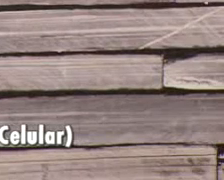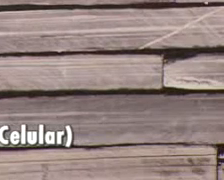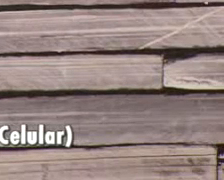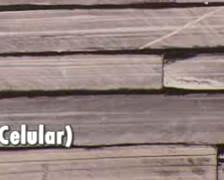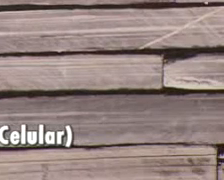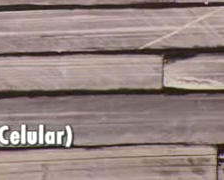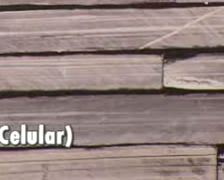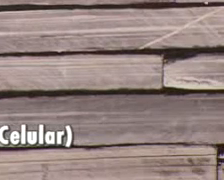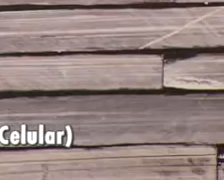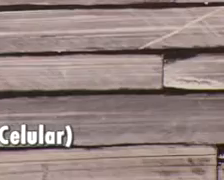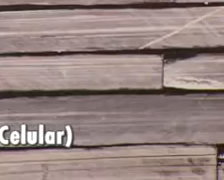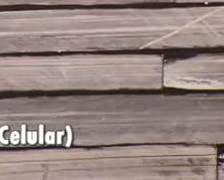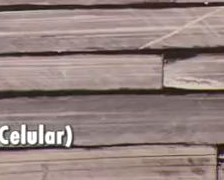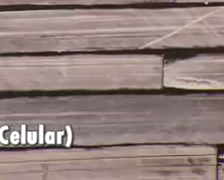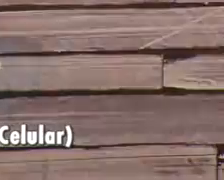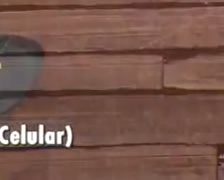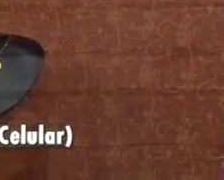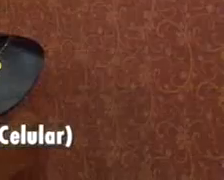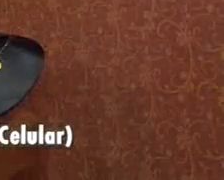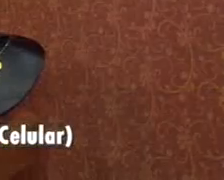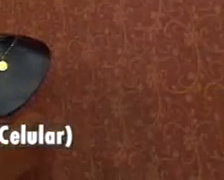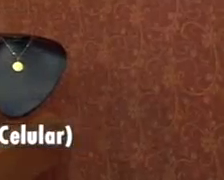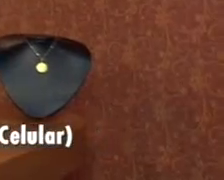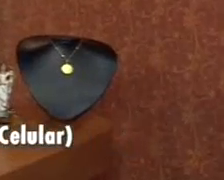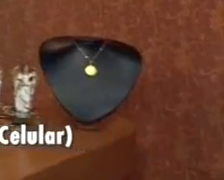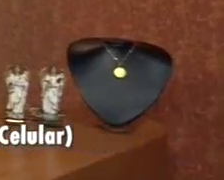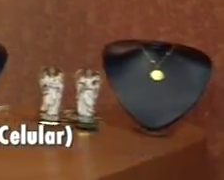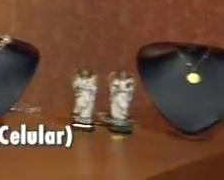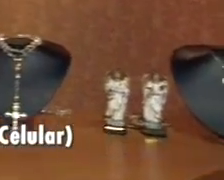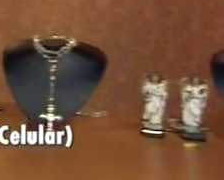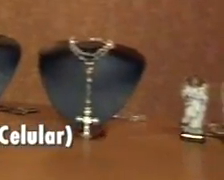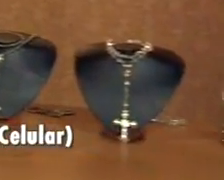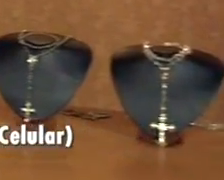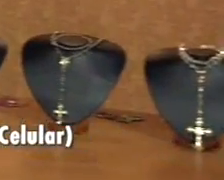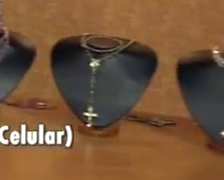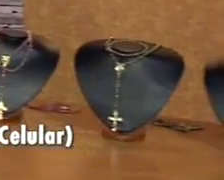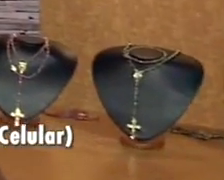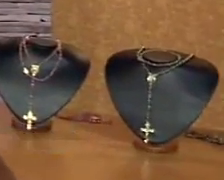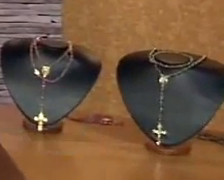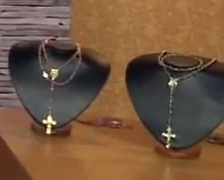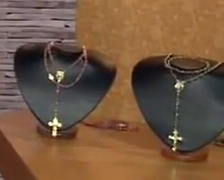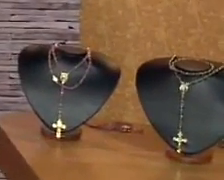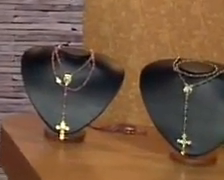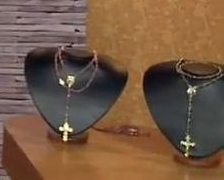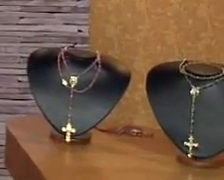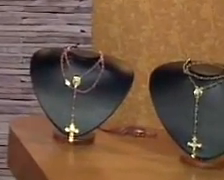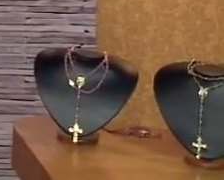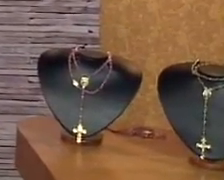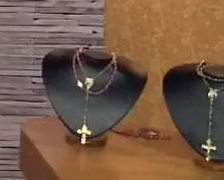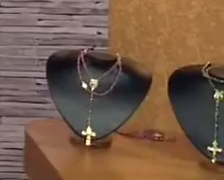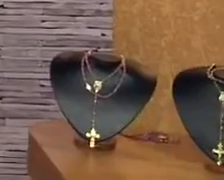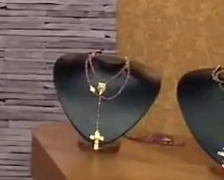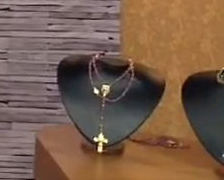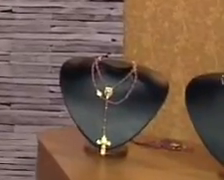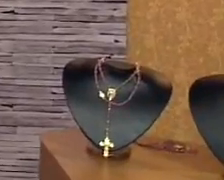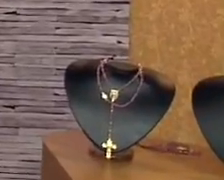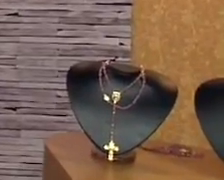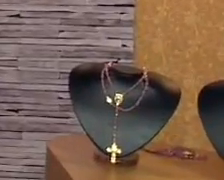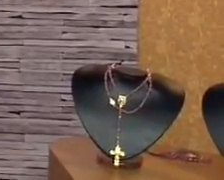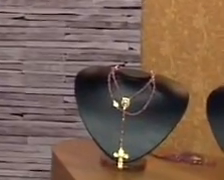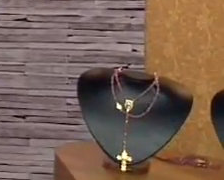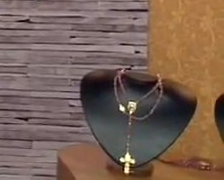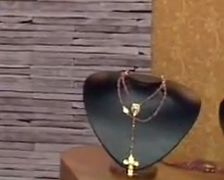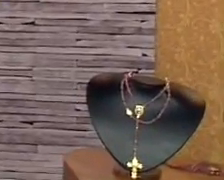e o pessoal parcela em até 12 vezes para facilitar a sua aquisição. Que santas Perpétua e Felicidade, neste